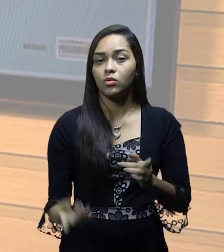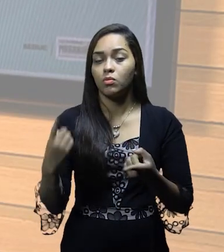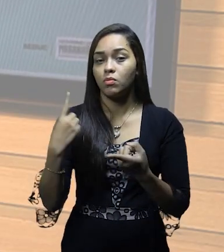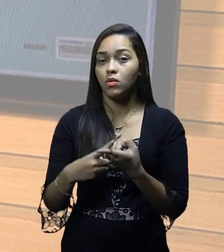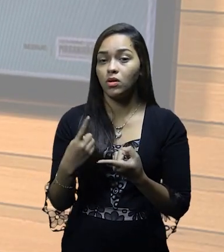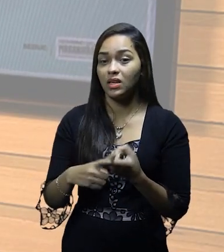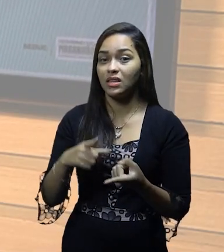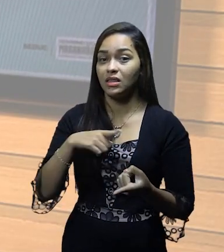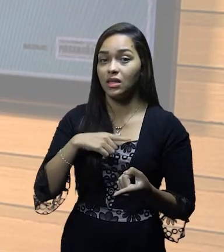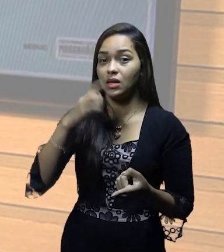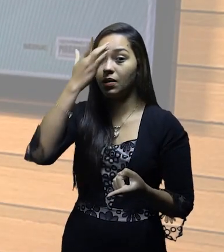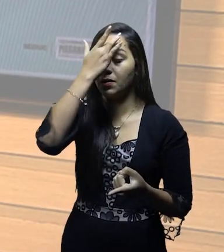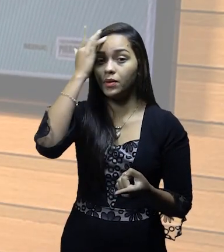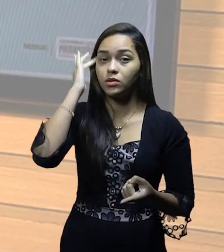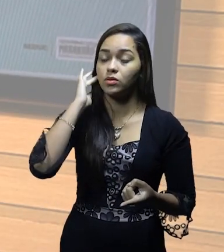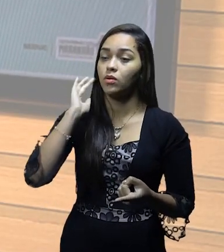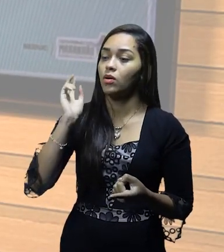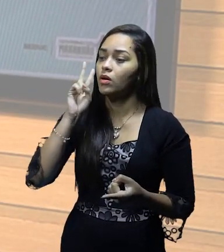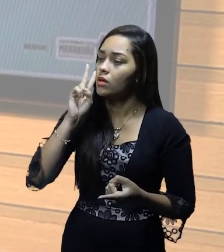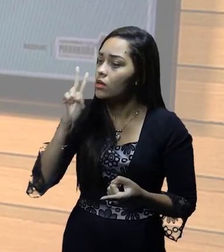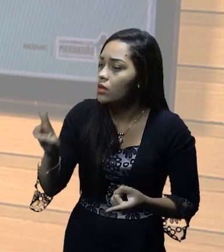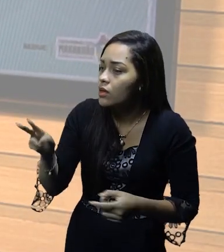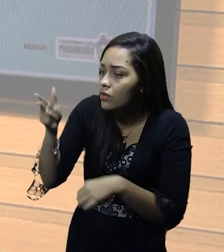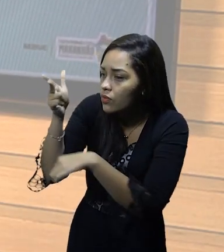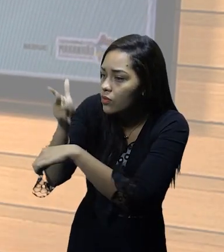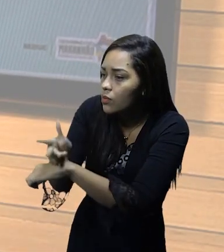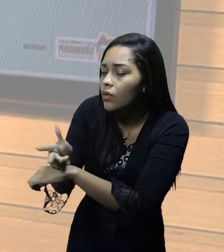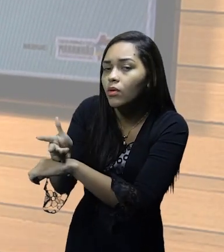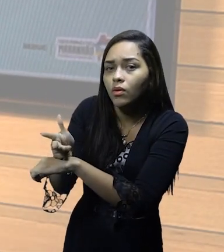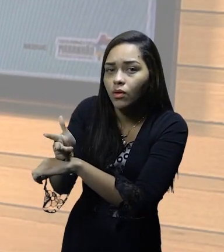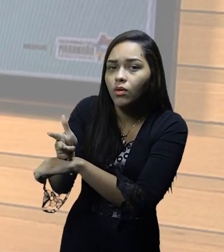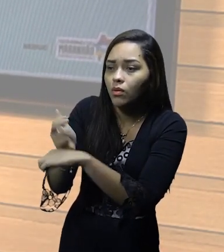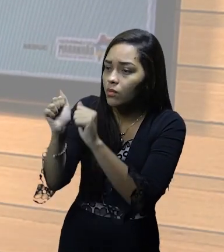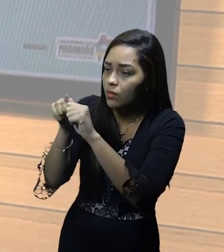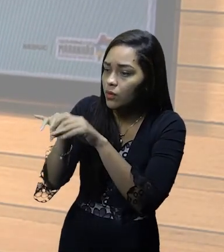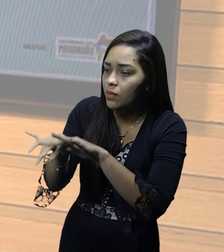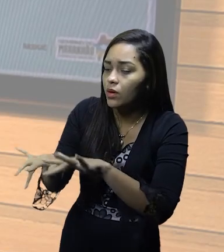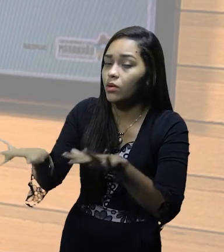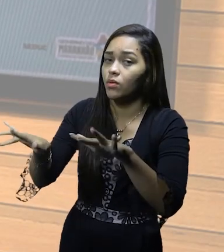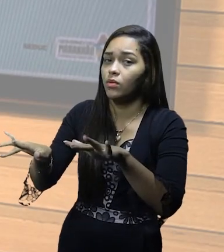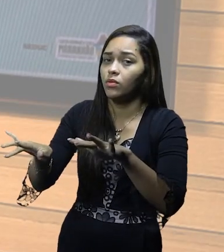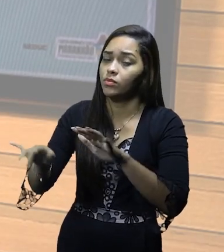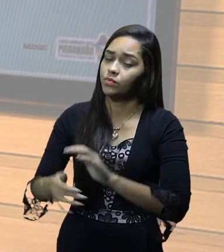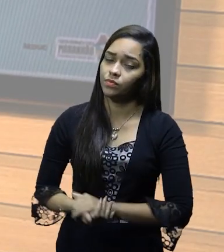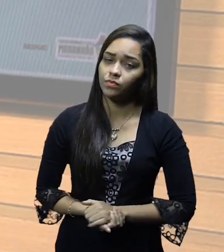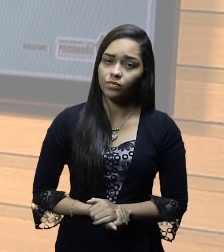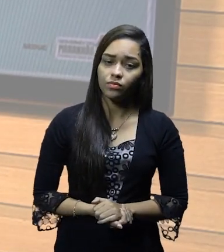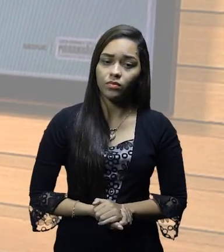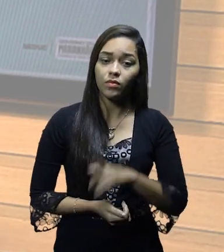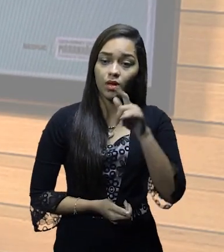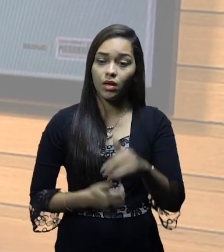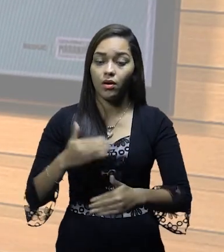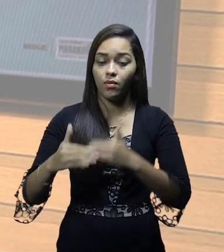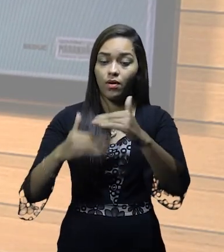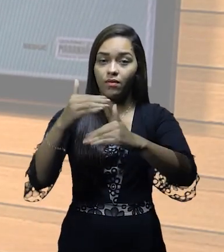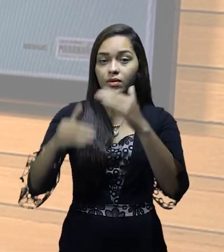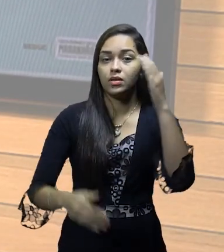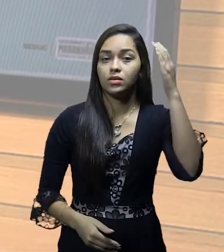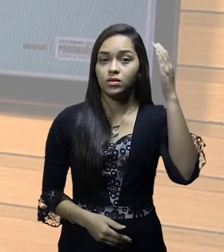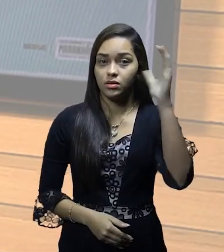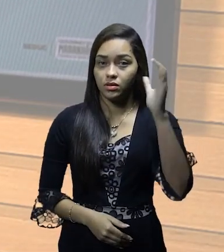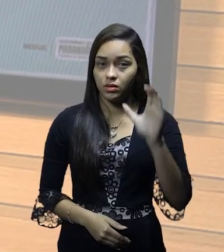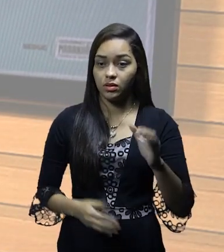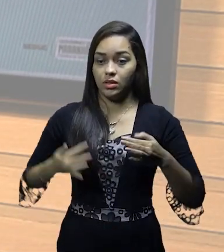muito nacionalmente. Por quê? Porque havia uma pessoa perto e filmou, certo? Propagou uma